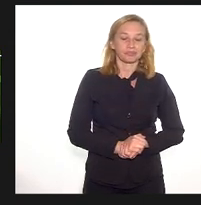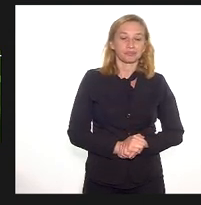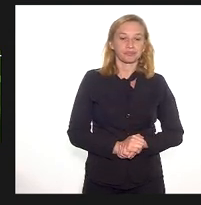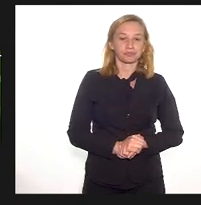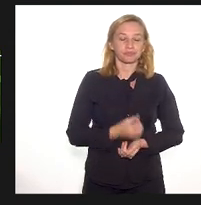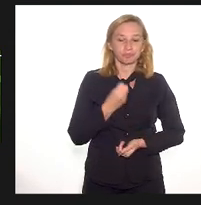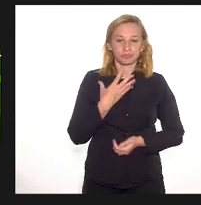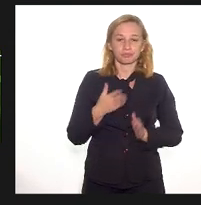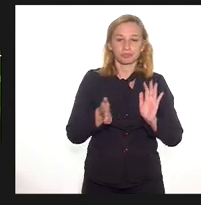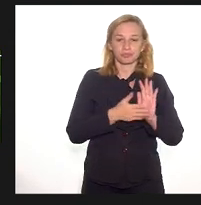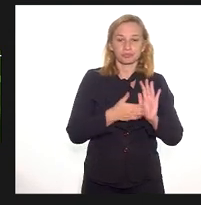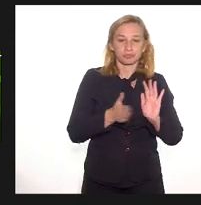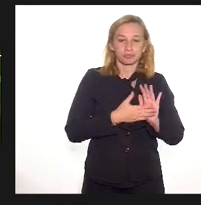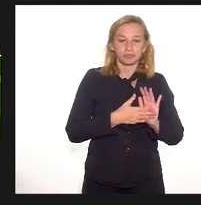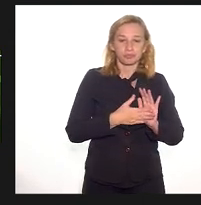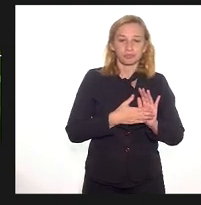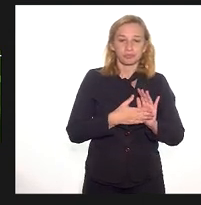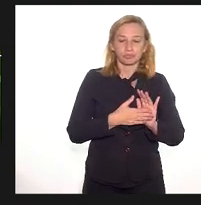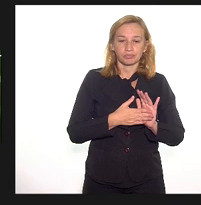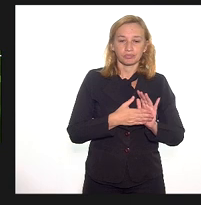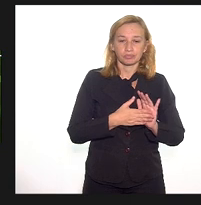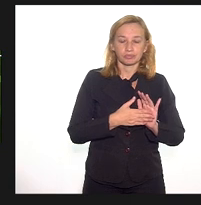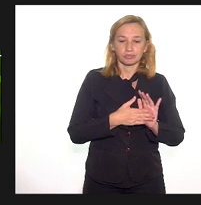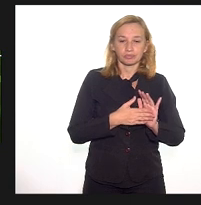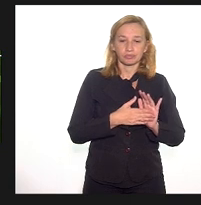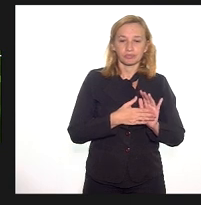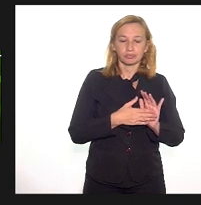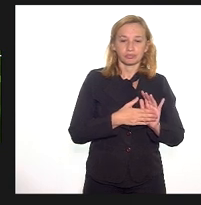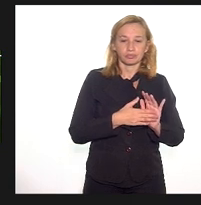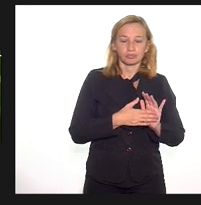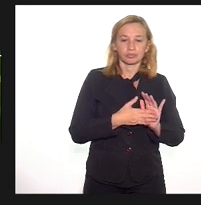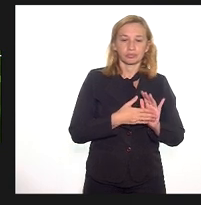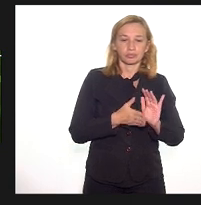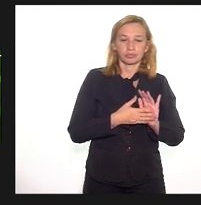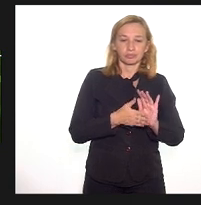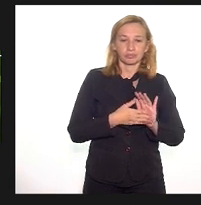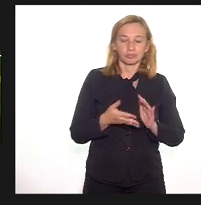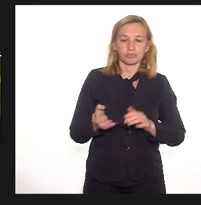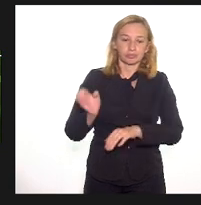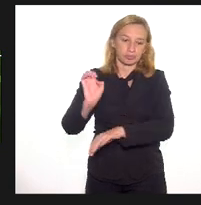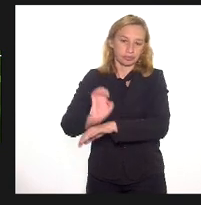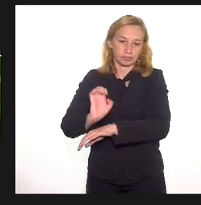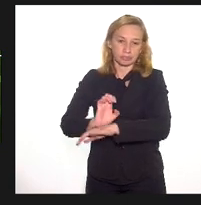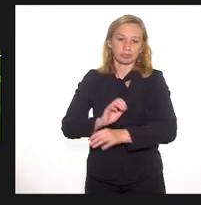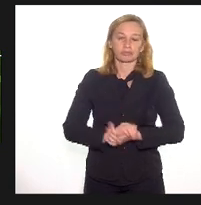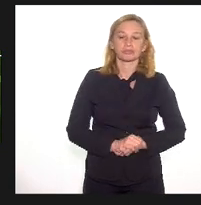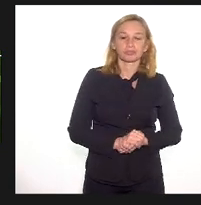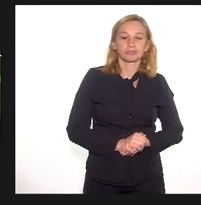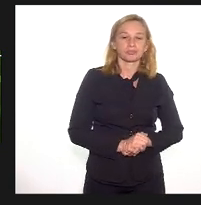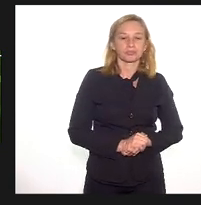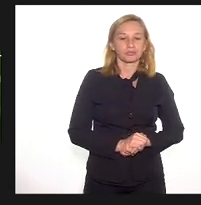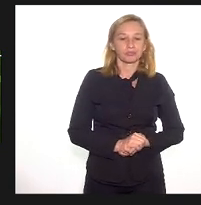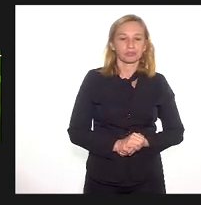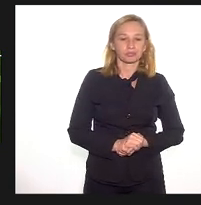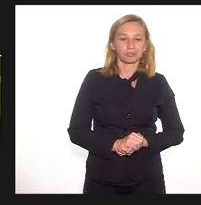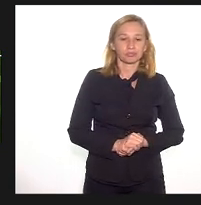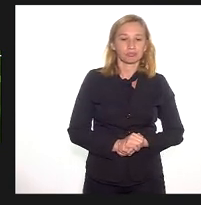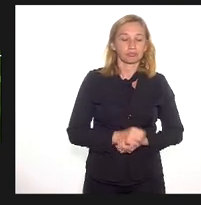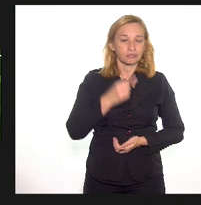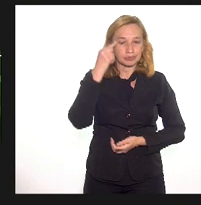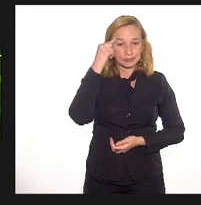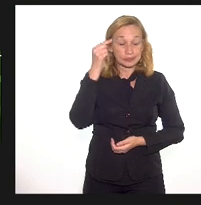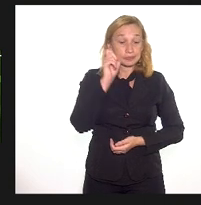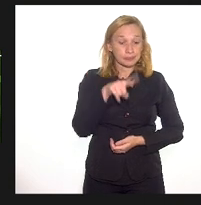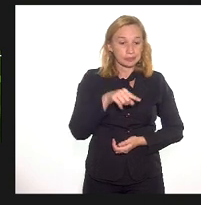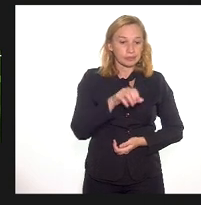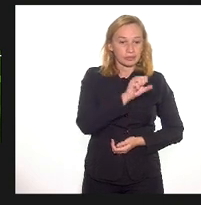Bom, com relação à proposta de atendimento que converge para a discussão da ação judicial, a ideia é